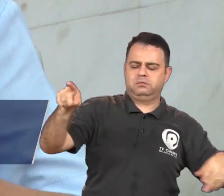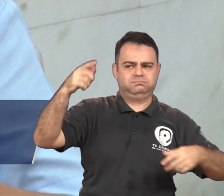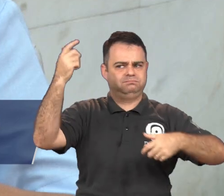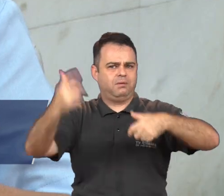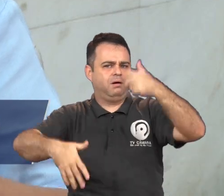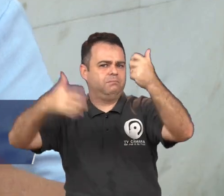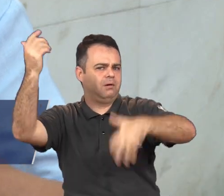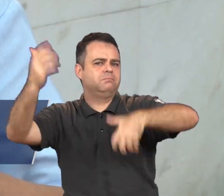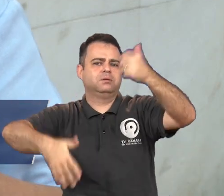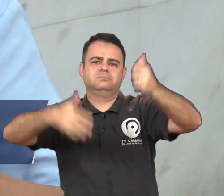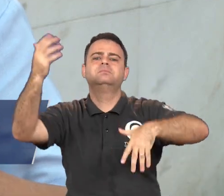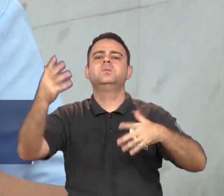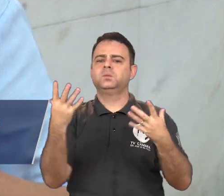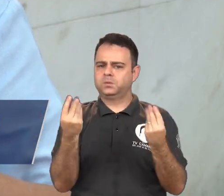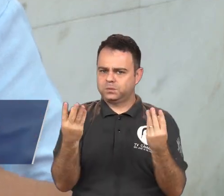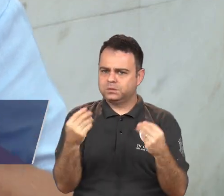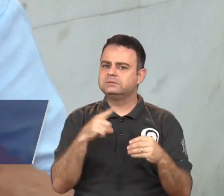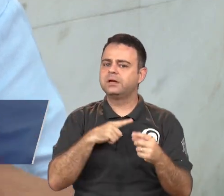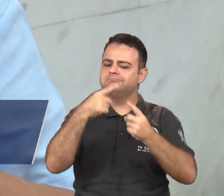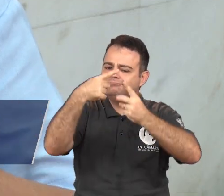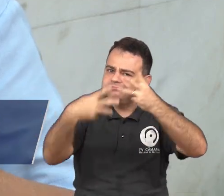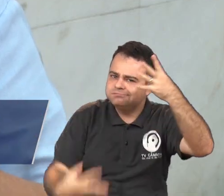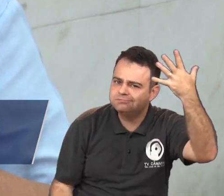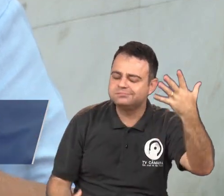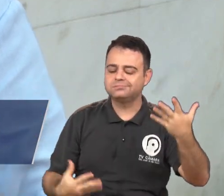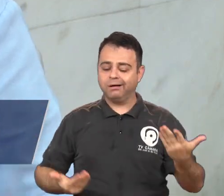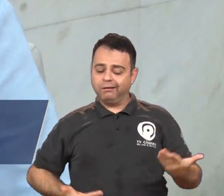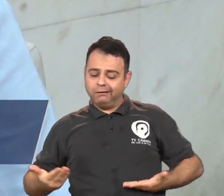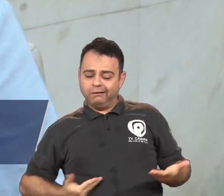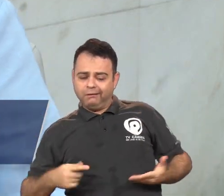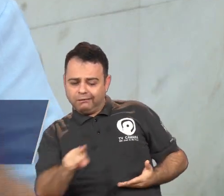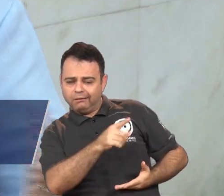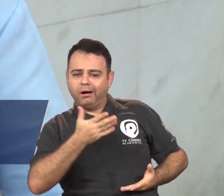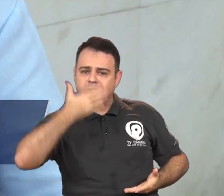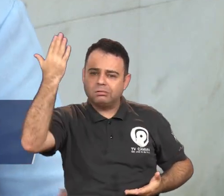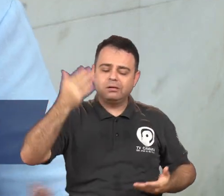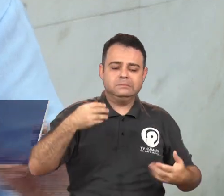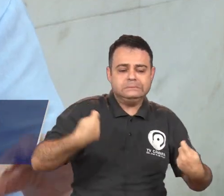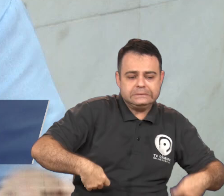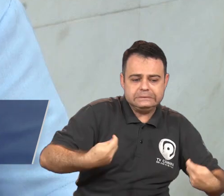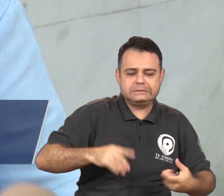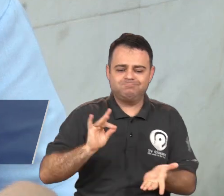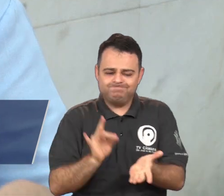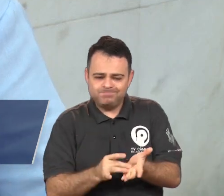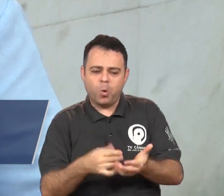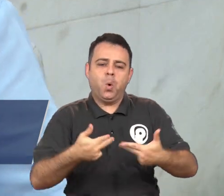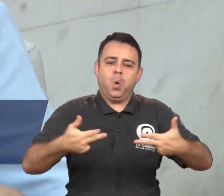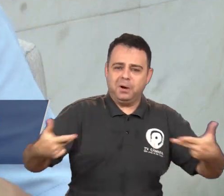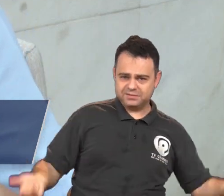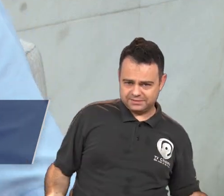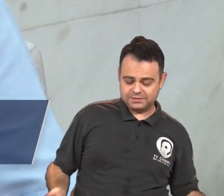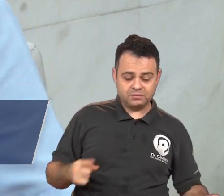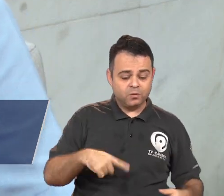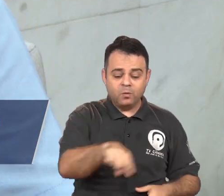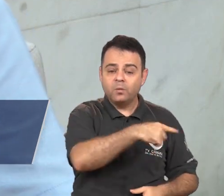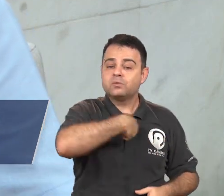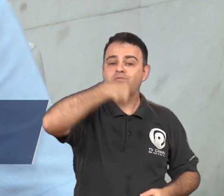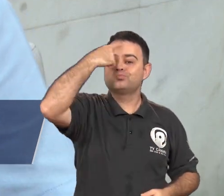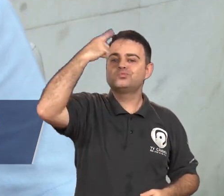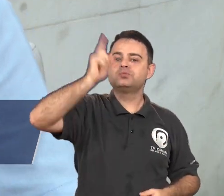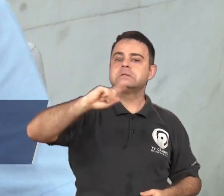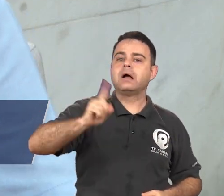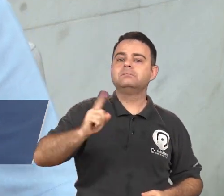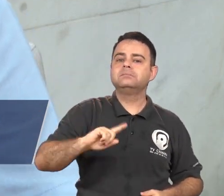gente enfrenta de demandas dos trabalhadores. Às vezes o trabalhador, na base, não tem a noção